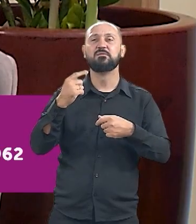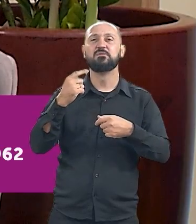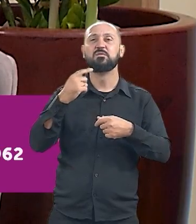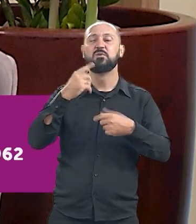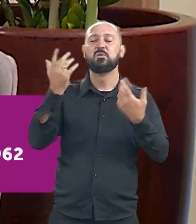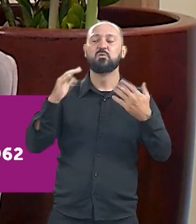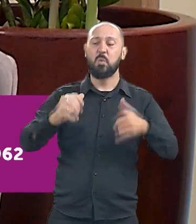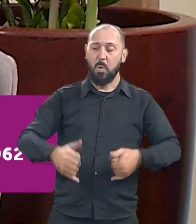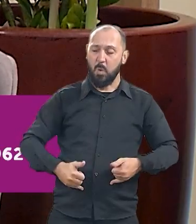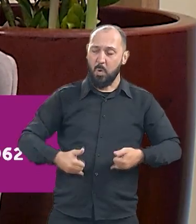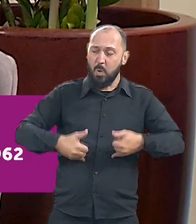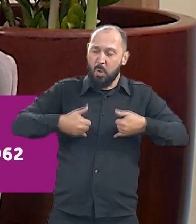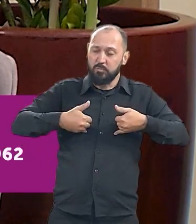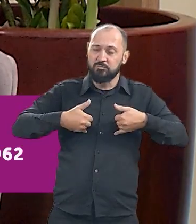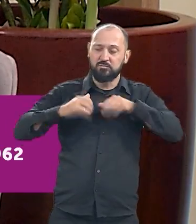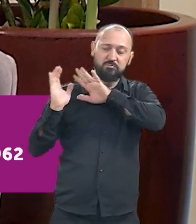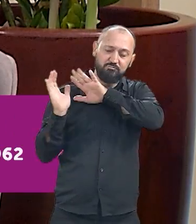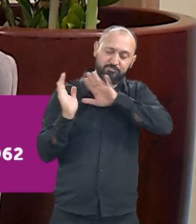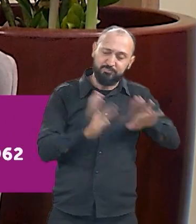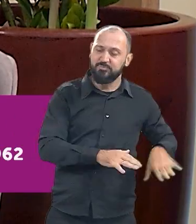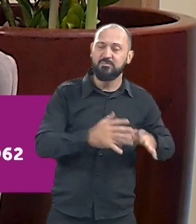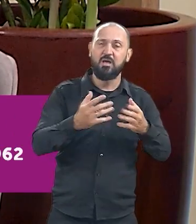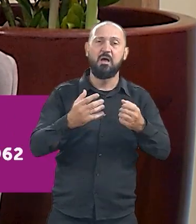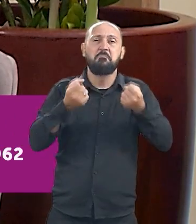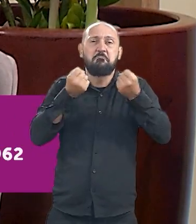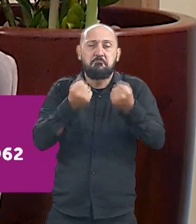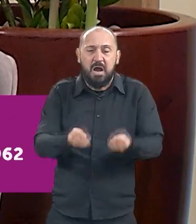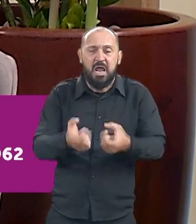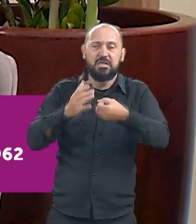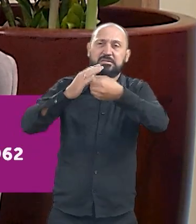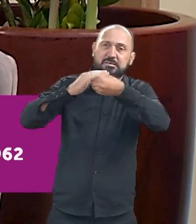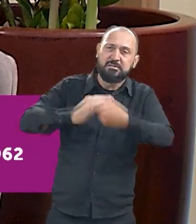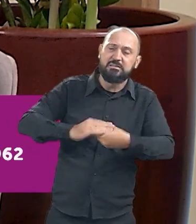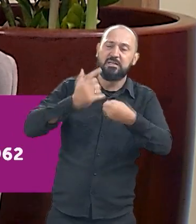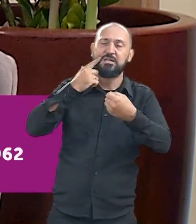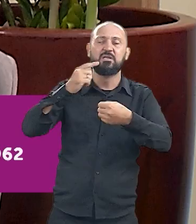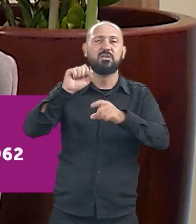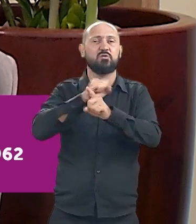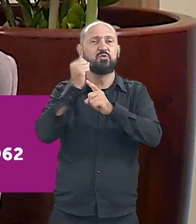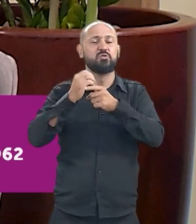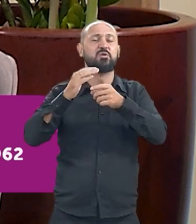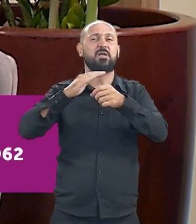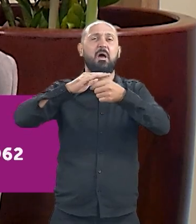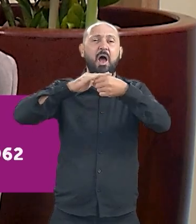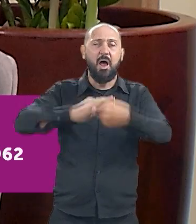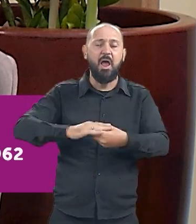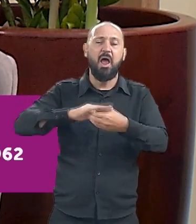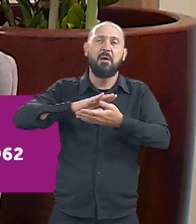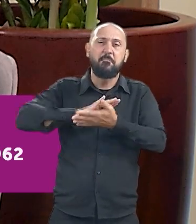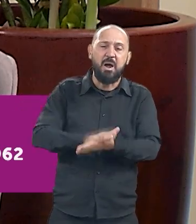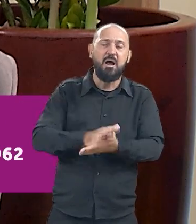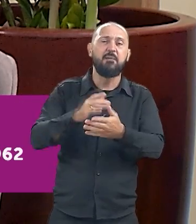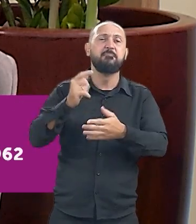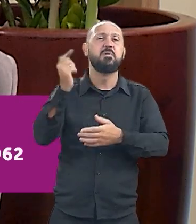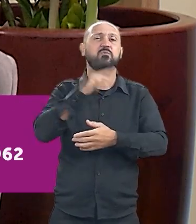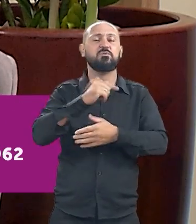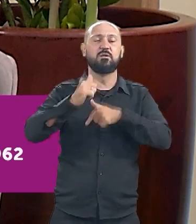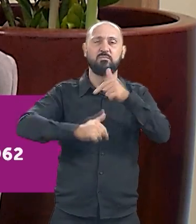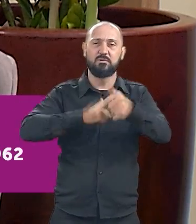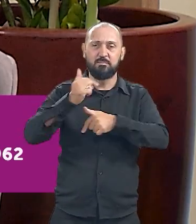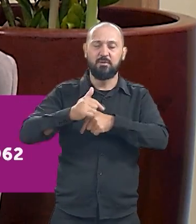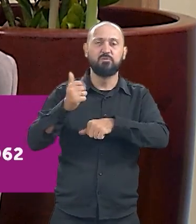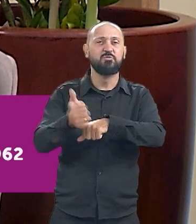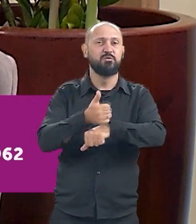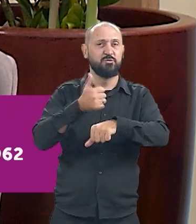de toda a carga que a sociedade, que as expectativas colocam em cima do ser humano para poder prestar um serviço de qualidade, com a mente